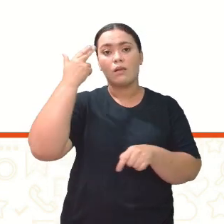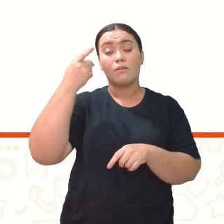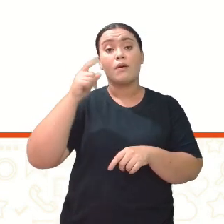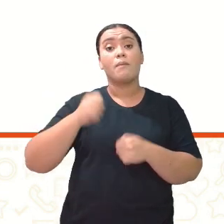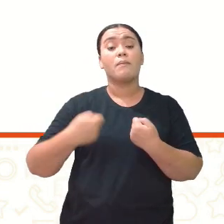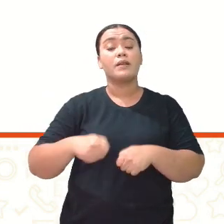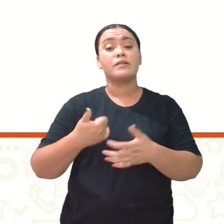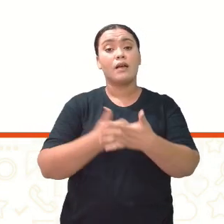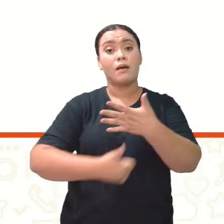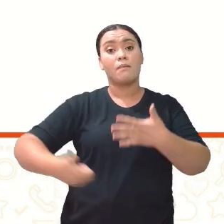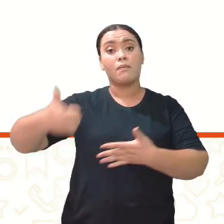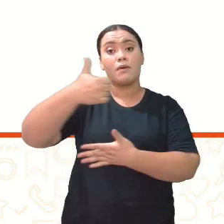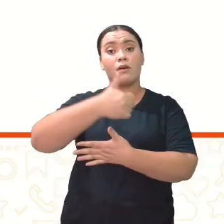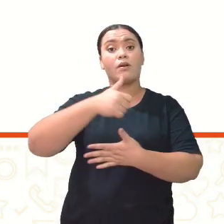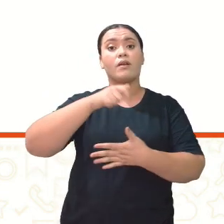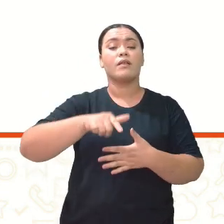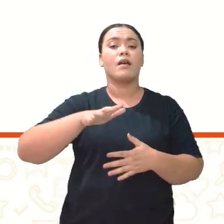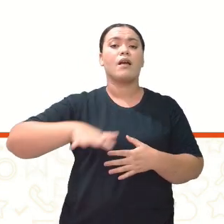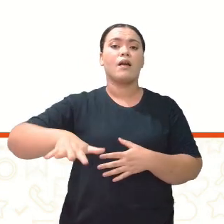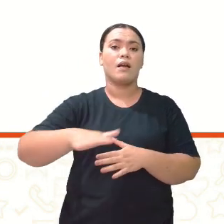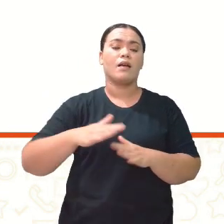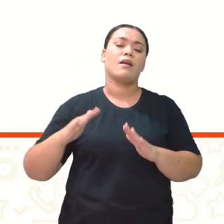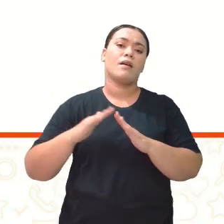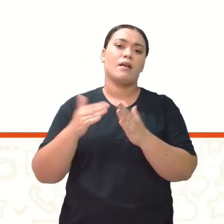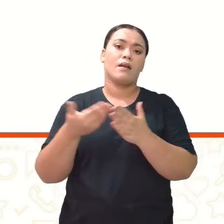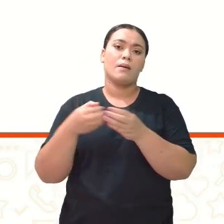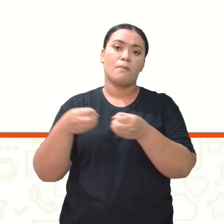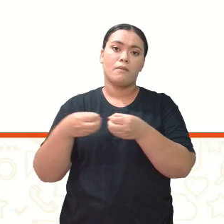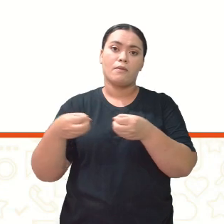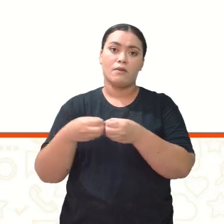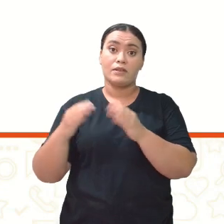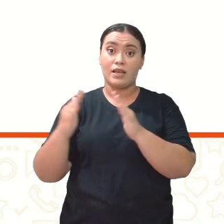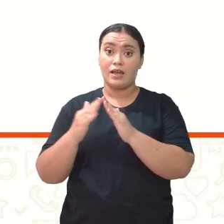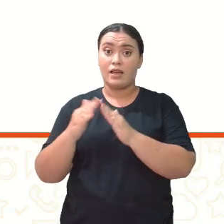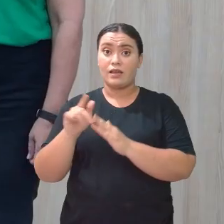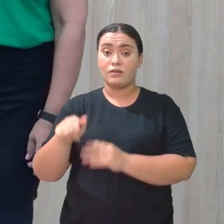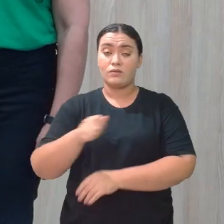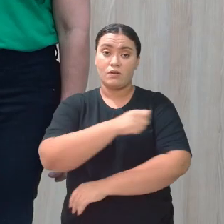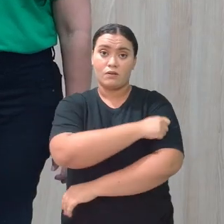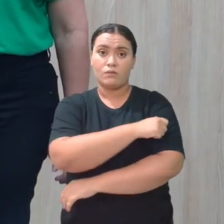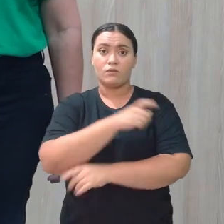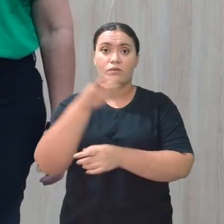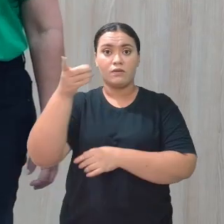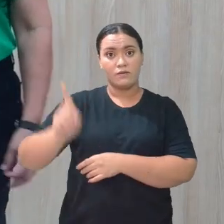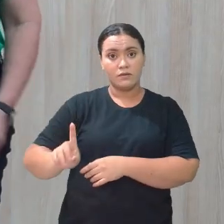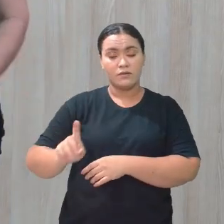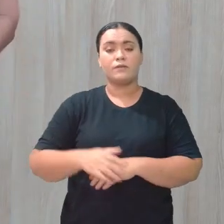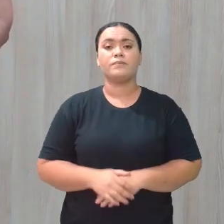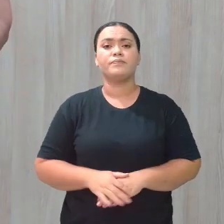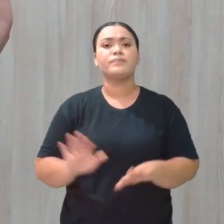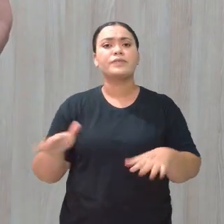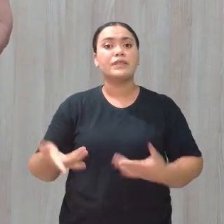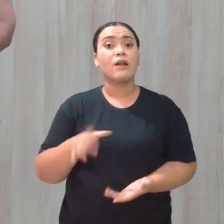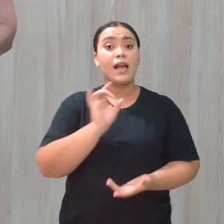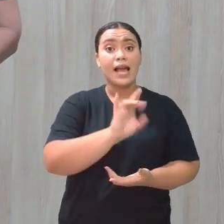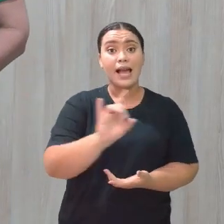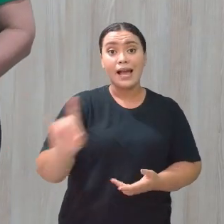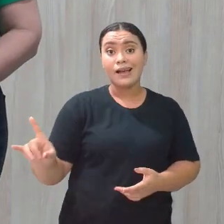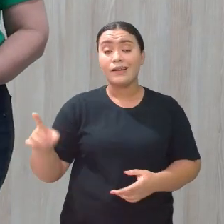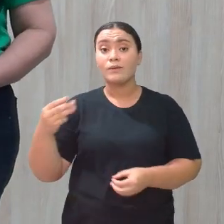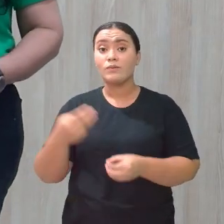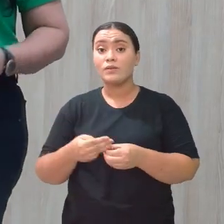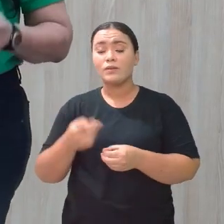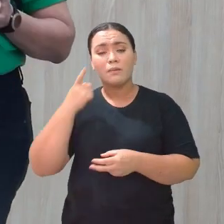prioridade para as localizadas próximas à residência do aluno. Então, é importante que cada município